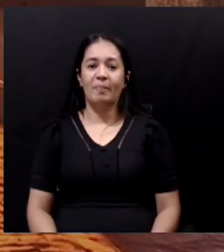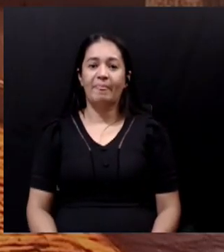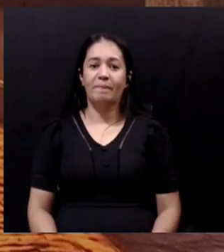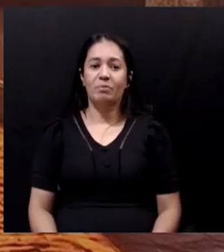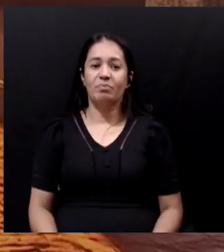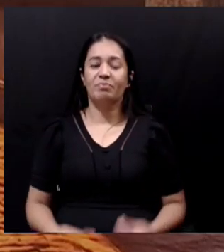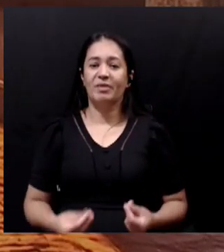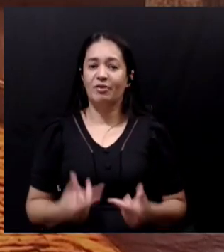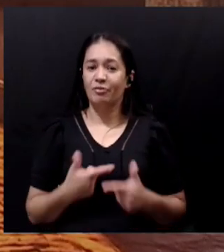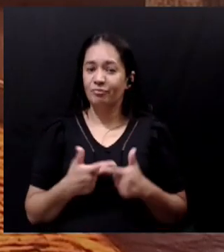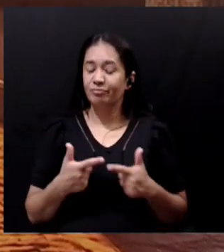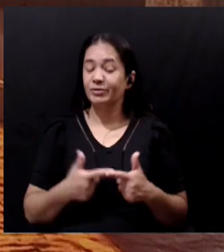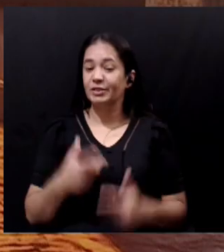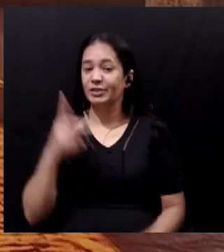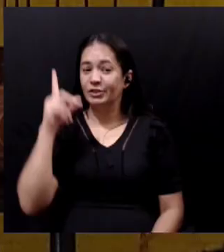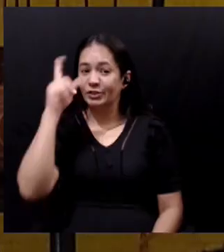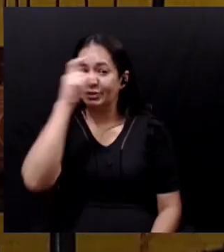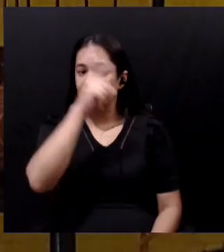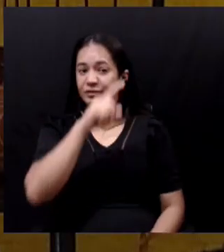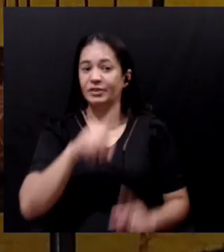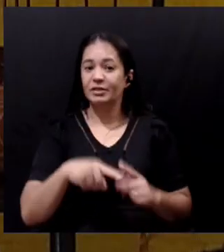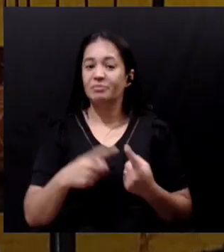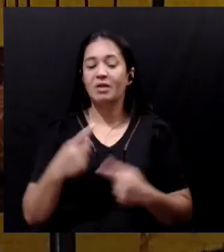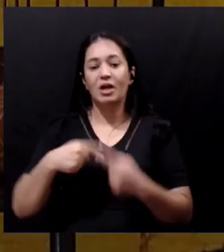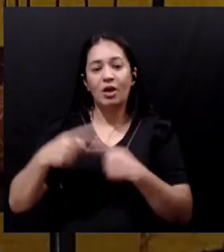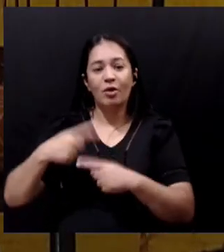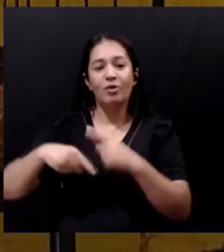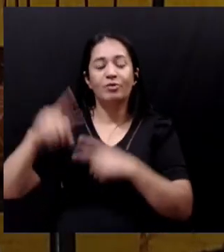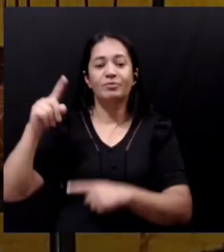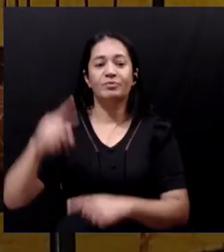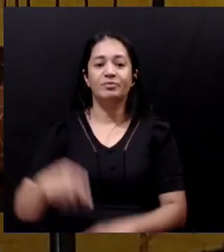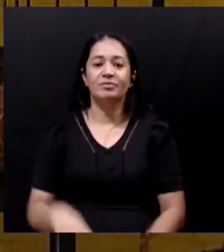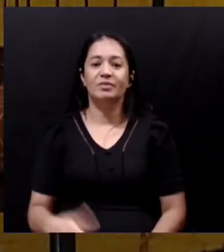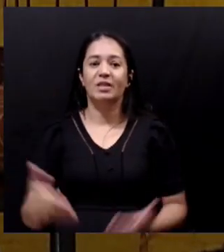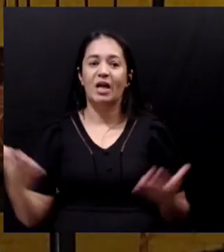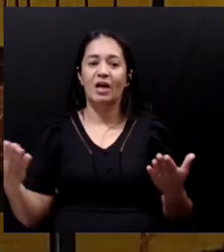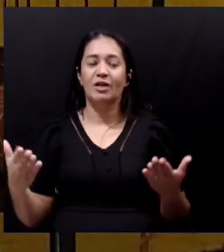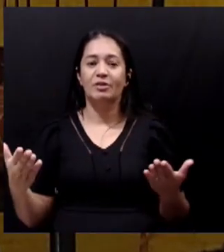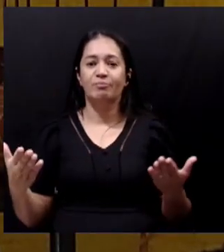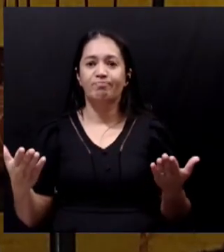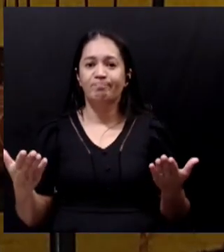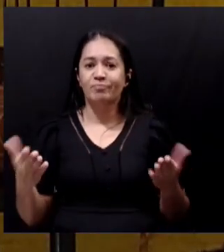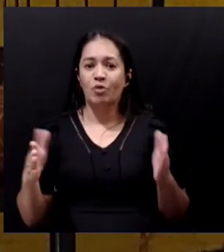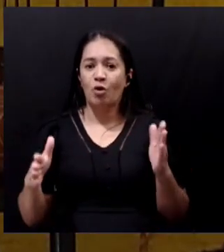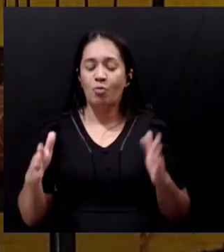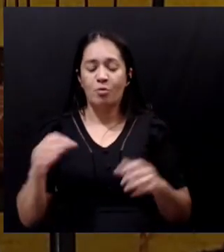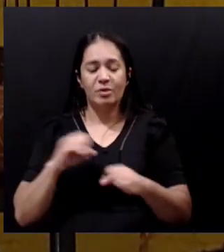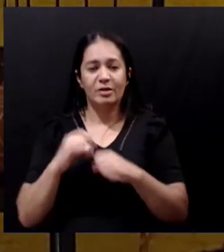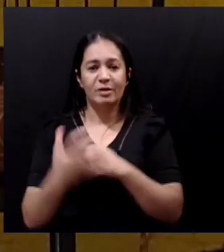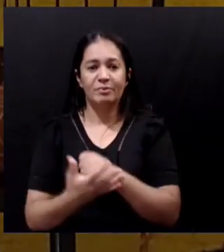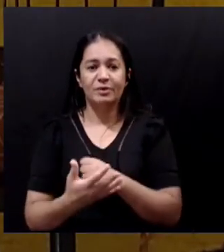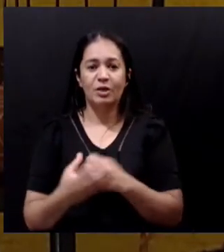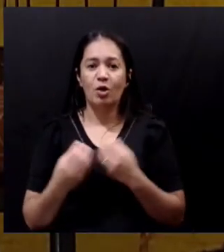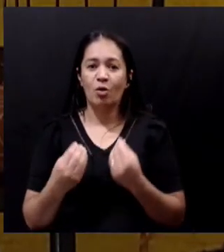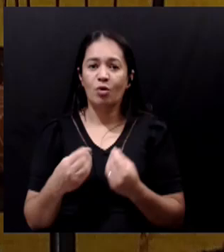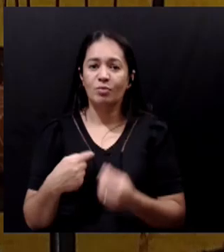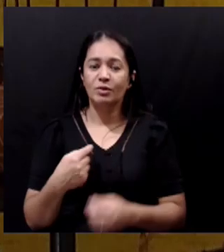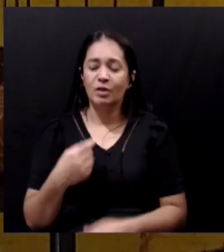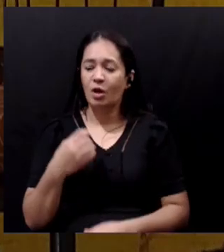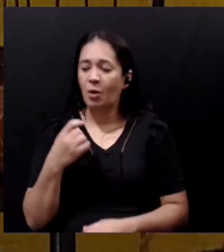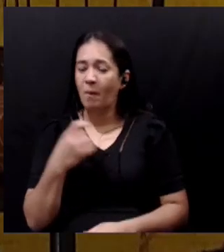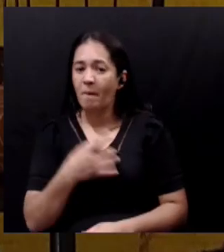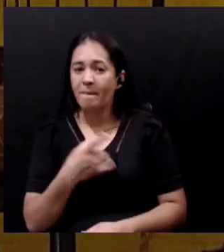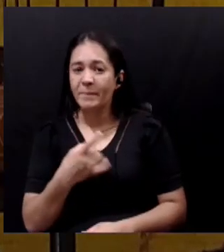difícil, mas superamos, né? É um momento da pandemia, é um momento que todo mundo fala, olha, muita gente estava com medo de morrer, muita gente estava com medo da